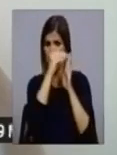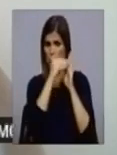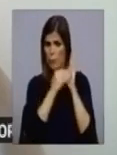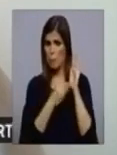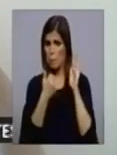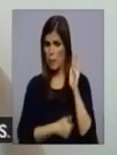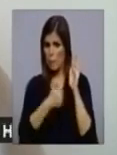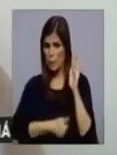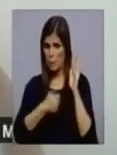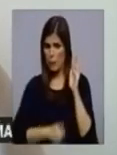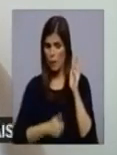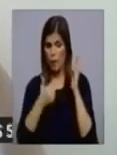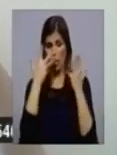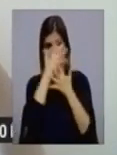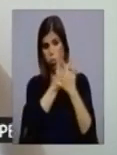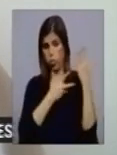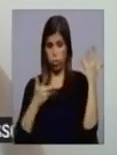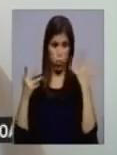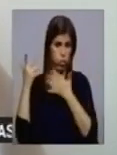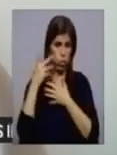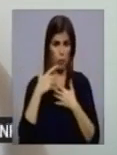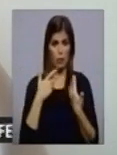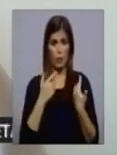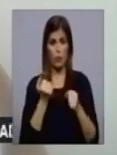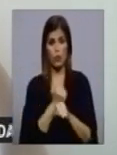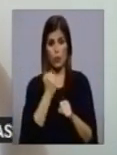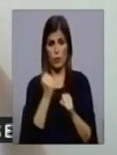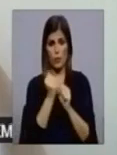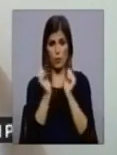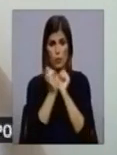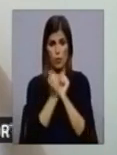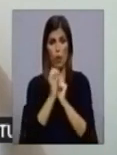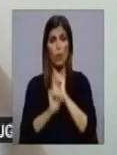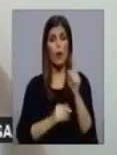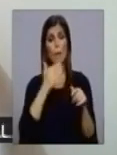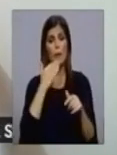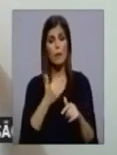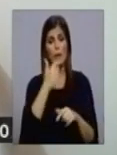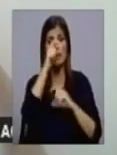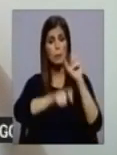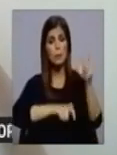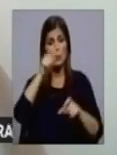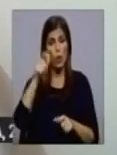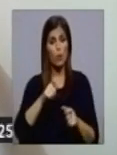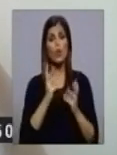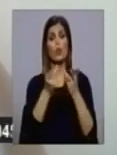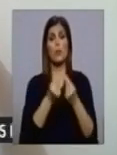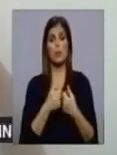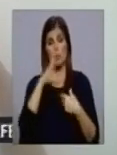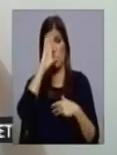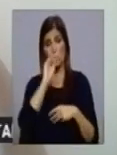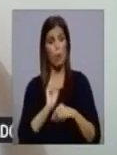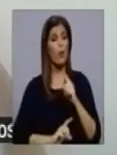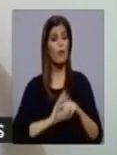vez há aqui algum desnorte por parte dos serviços naquilo que são os pedidos. Os contribuintes e os contabilistas já não sabem o que fazer, se